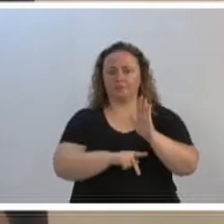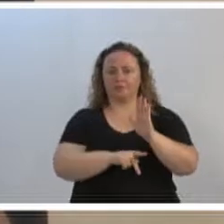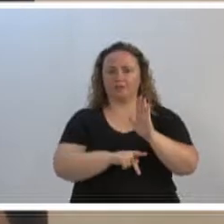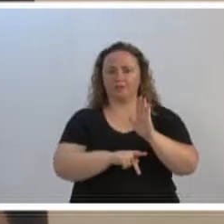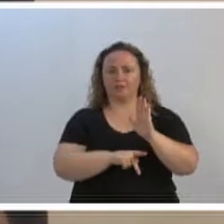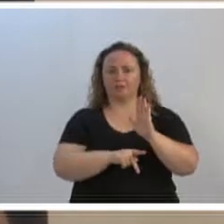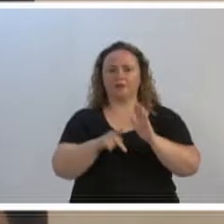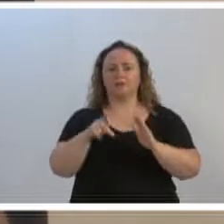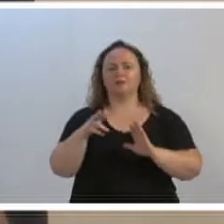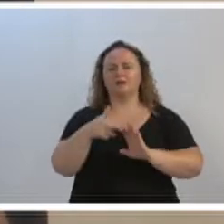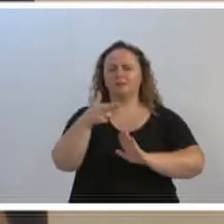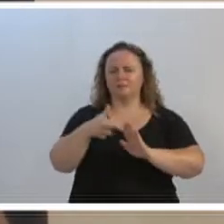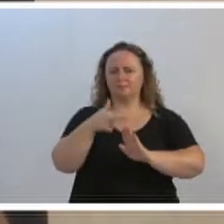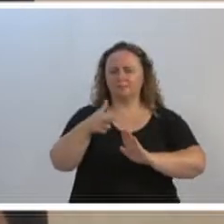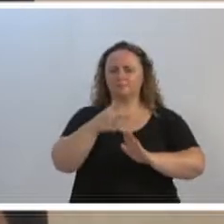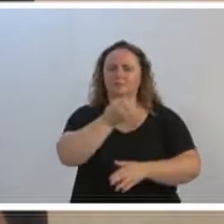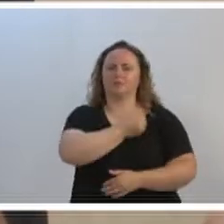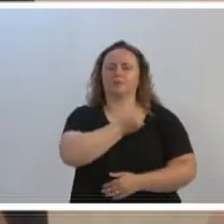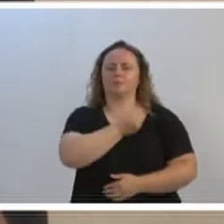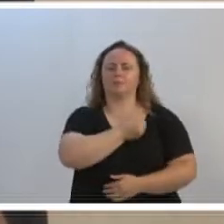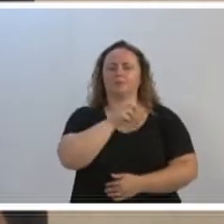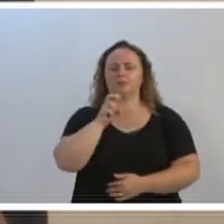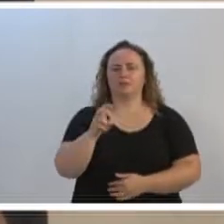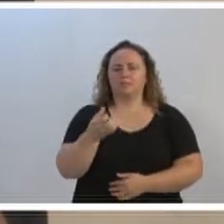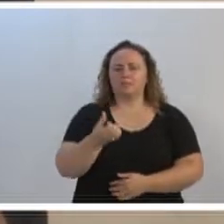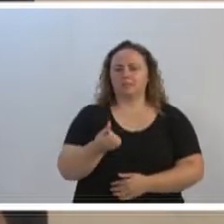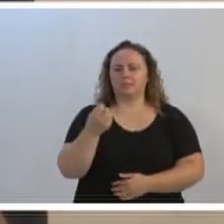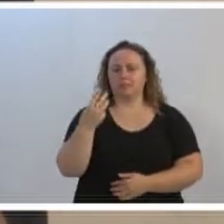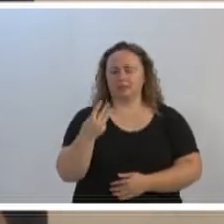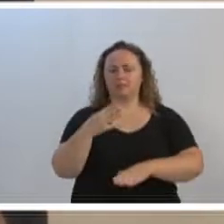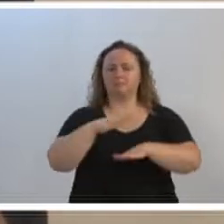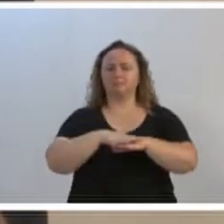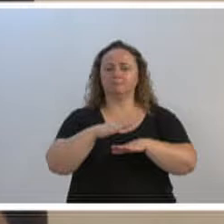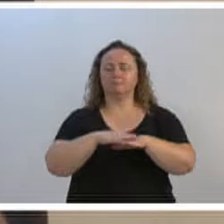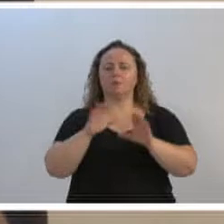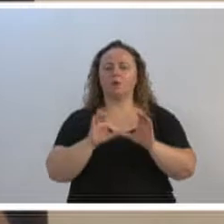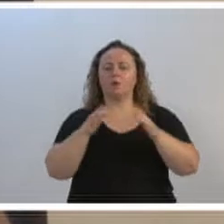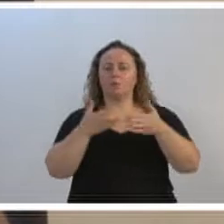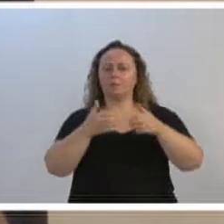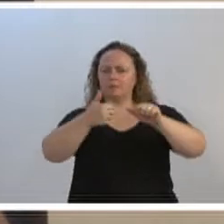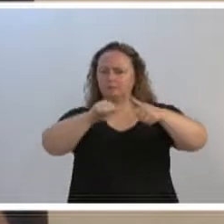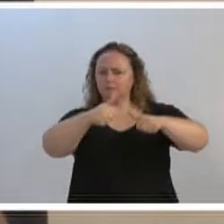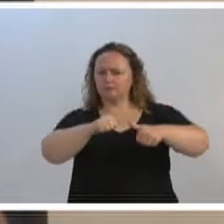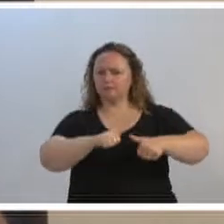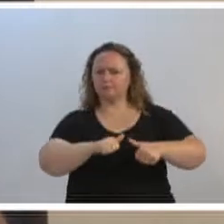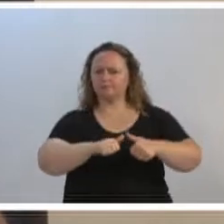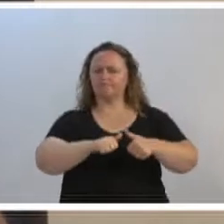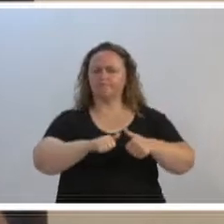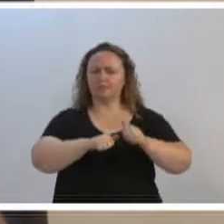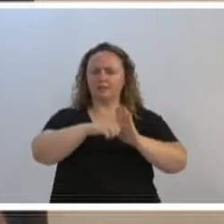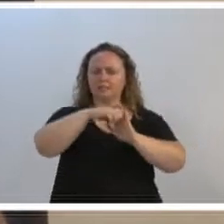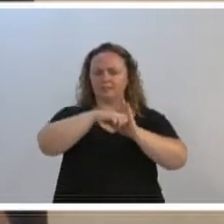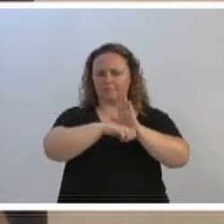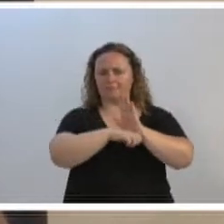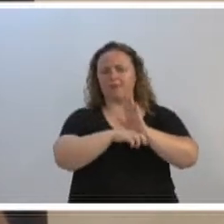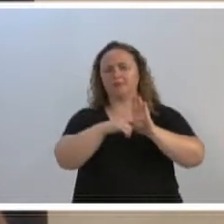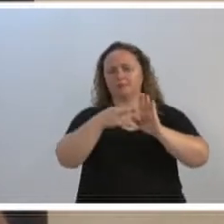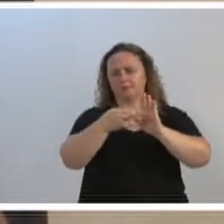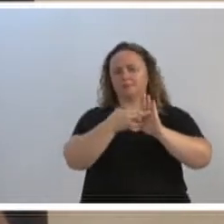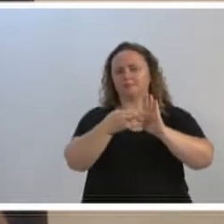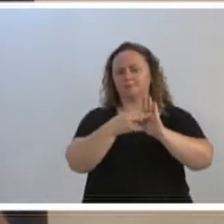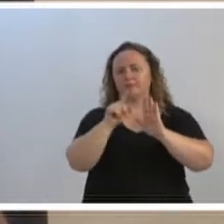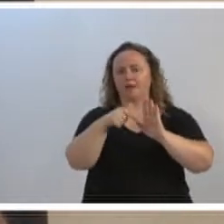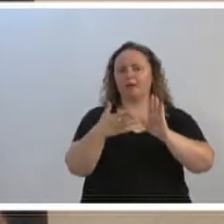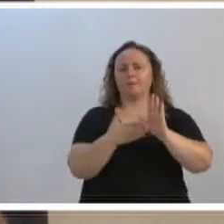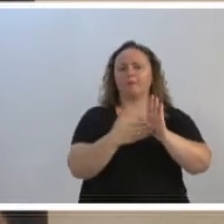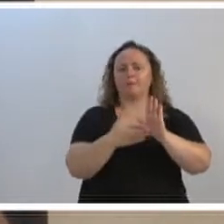de resolução número 563, de autoria da Comissão de Análise às Emendas ao Regimento Interno, proposta de